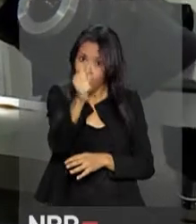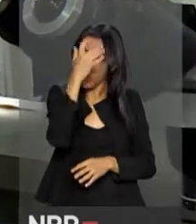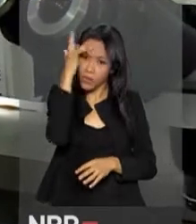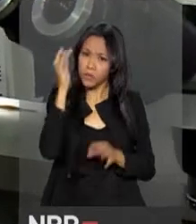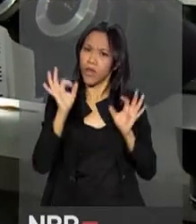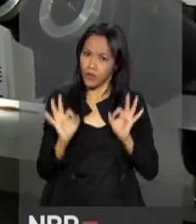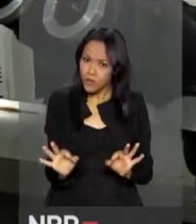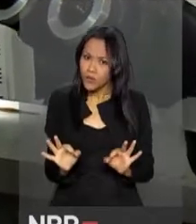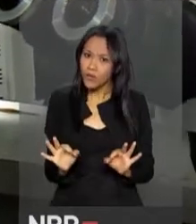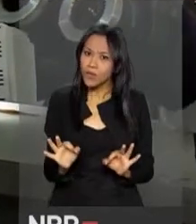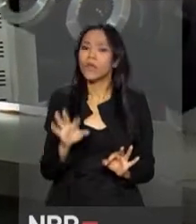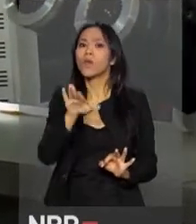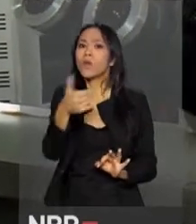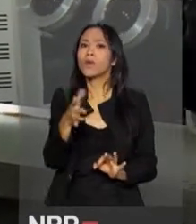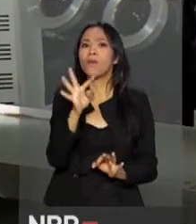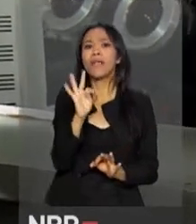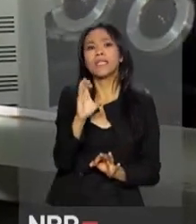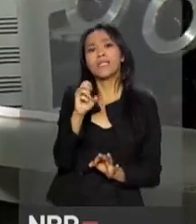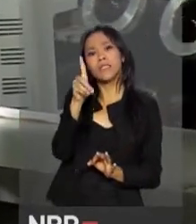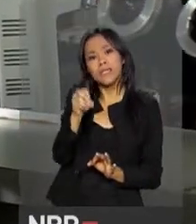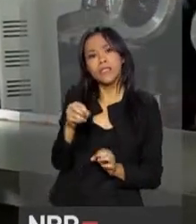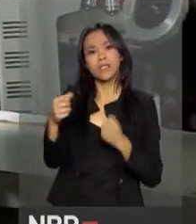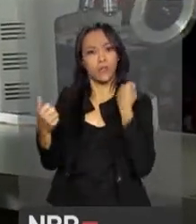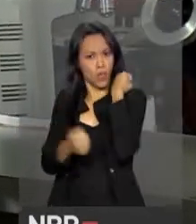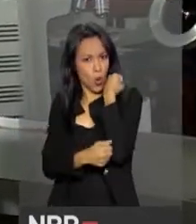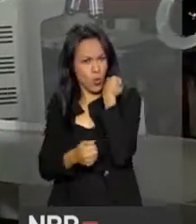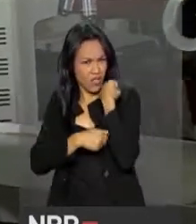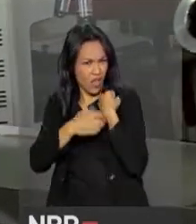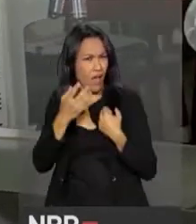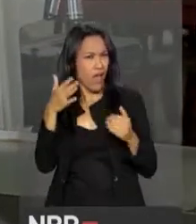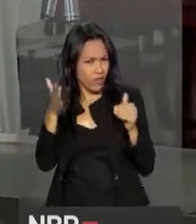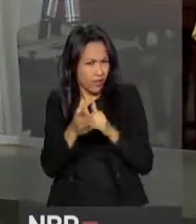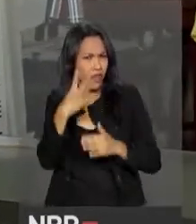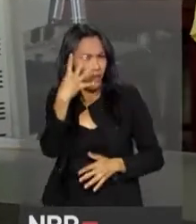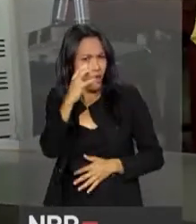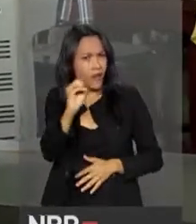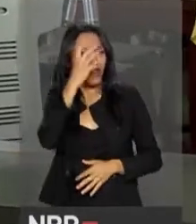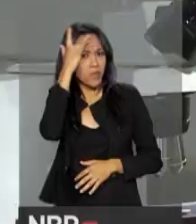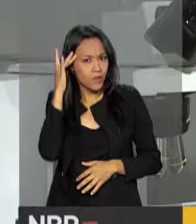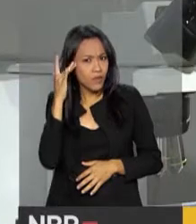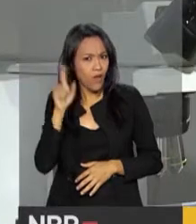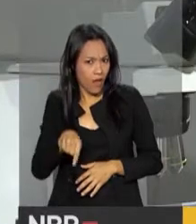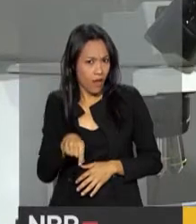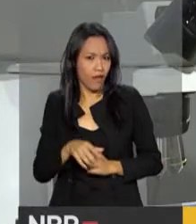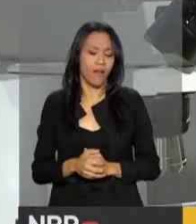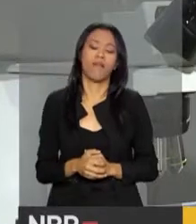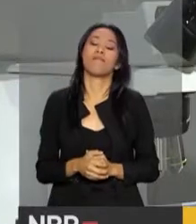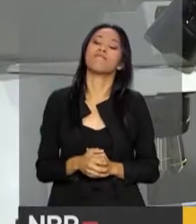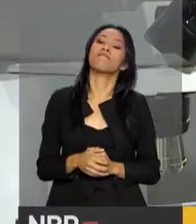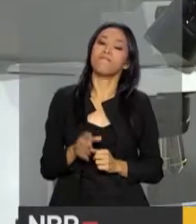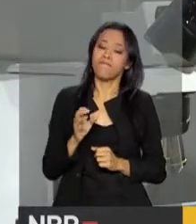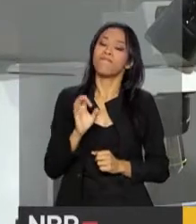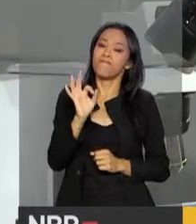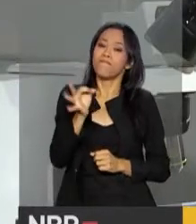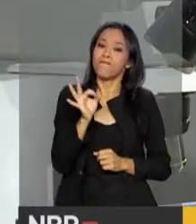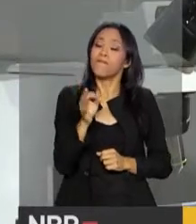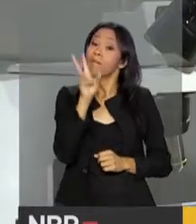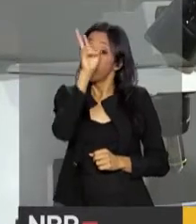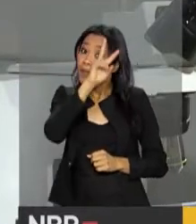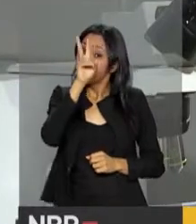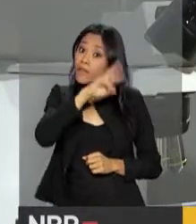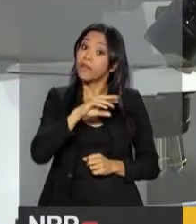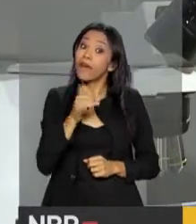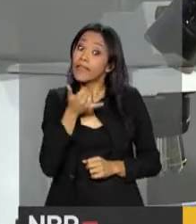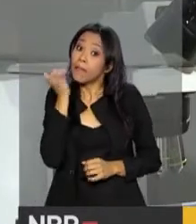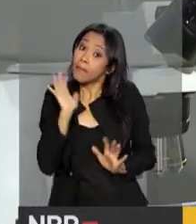doutor e quando se trata de tecidos e ossos pode chegar a até 40 pessoas beneficiadas olha é agente lembrando que